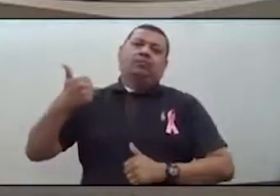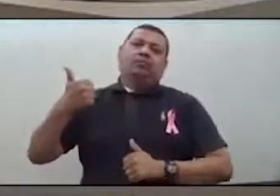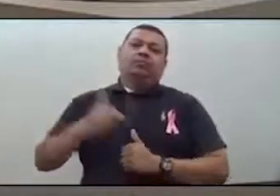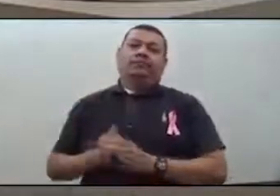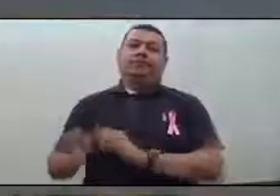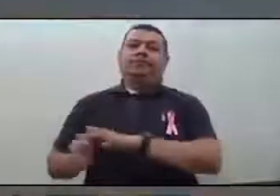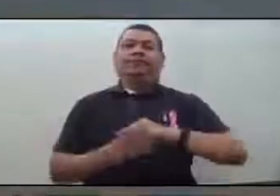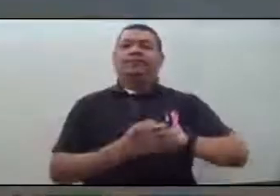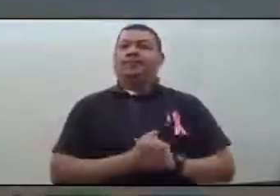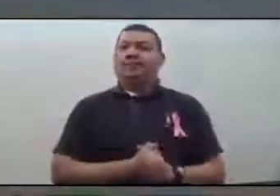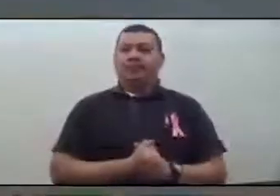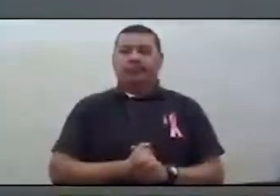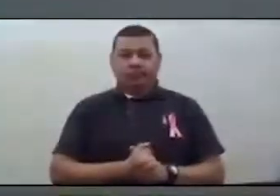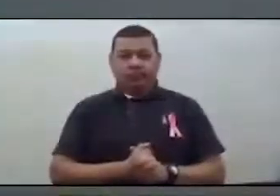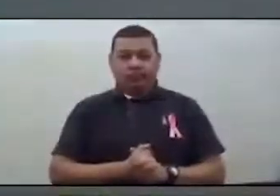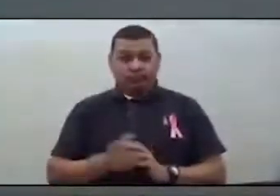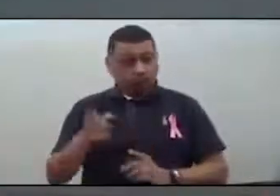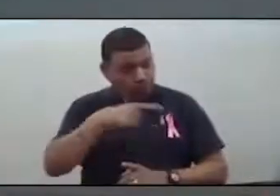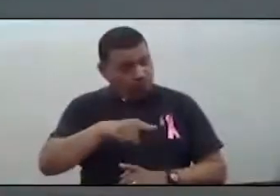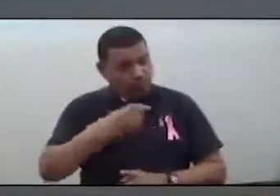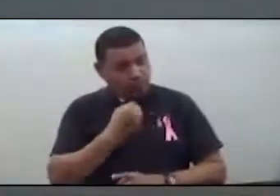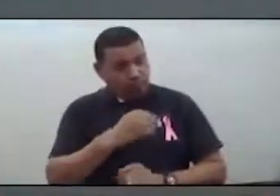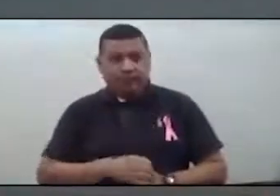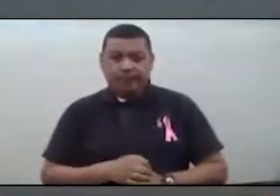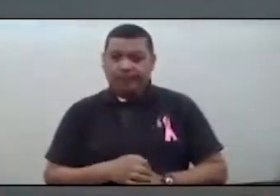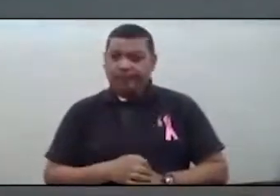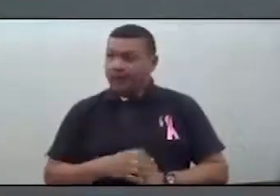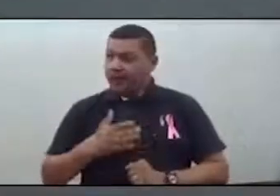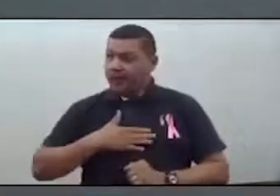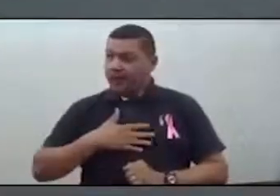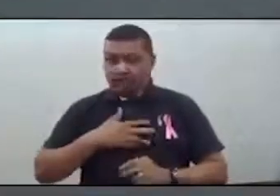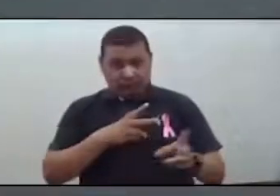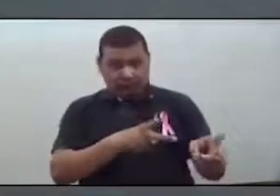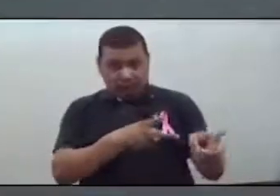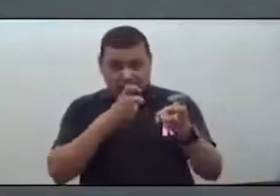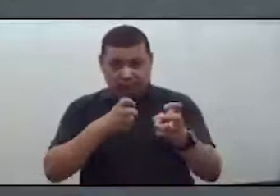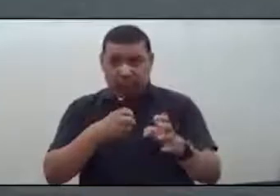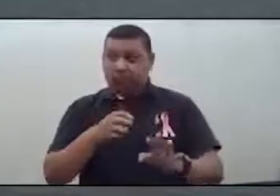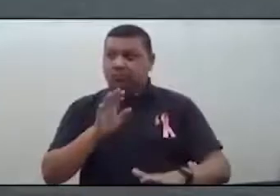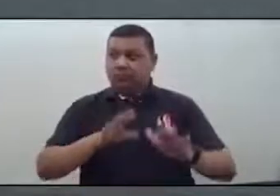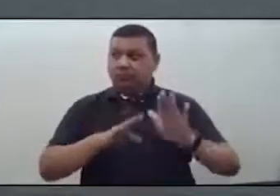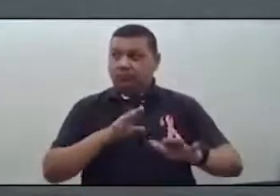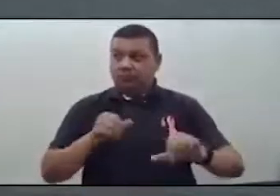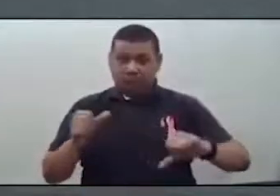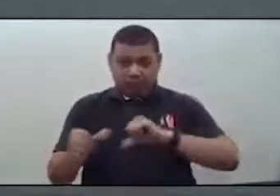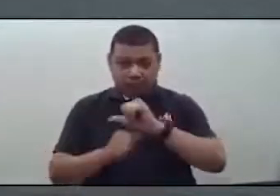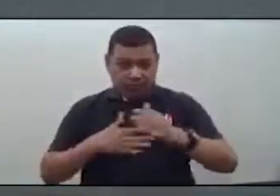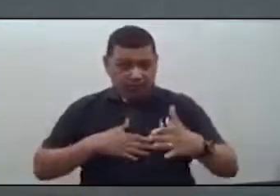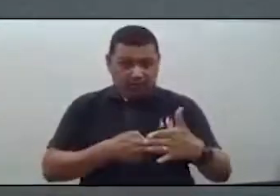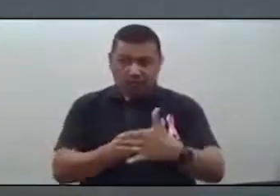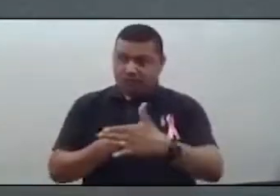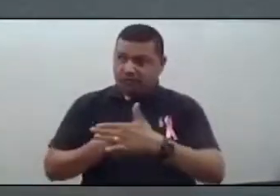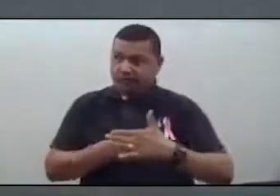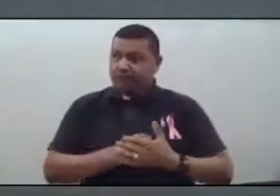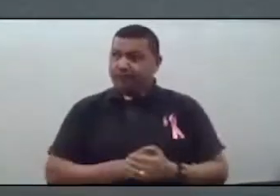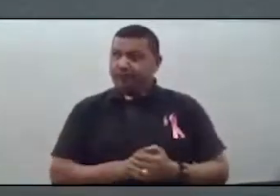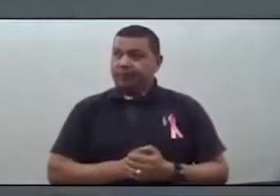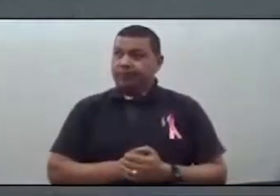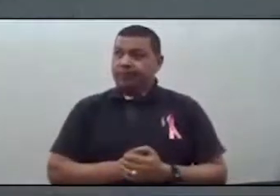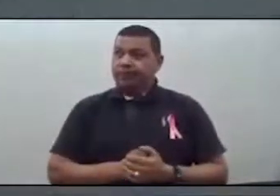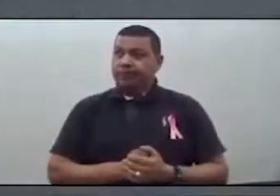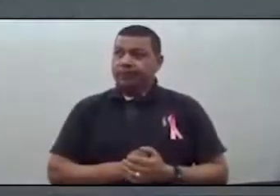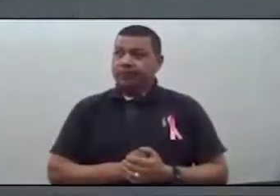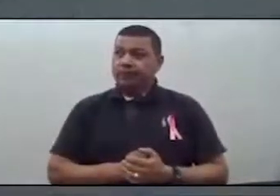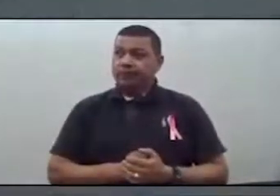Obrigado, vereador. Perfeita a sua colocação e vejo que tem que ser trocado e eu vou cobrar isso.